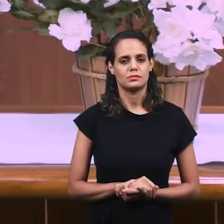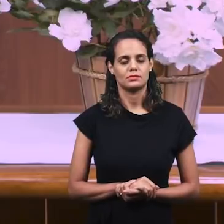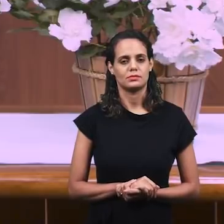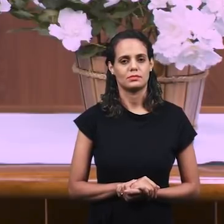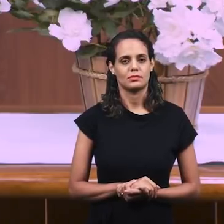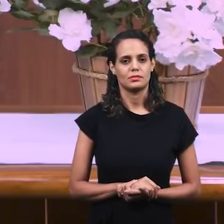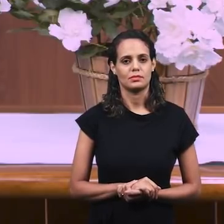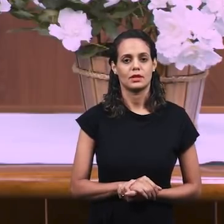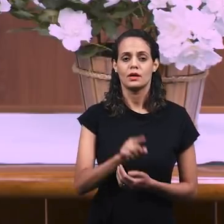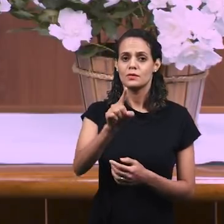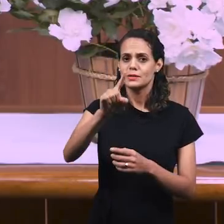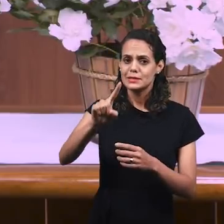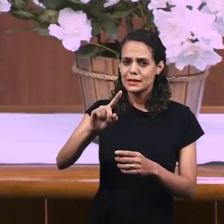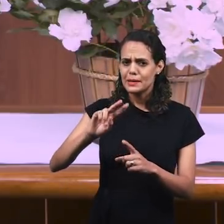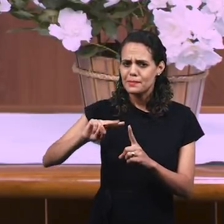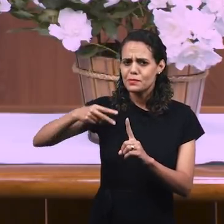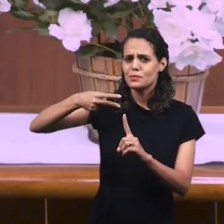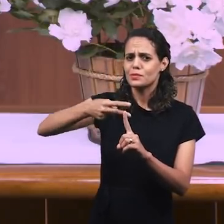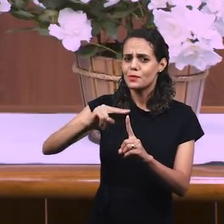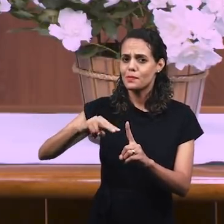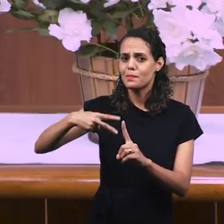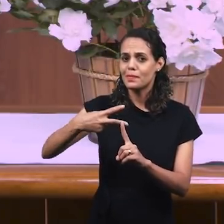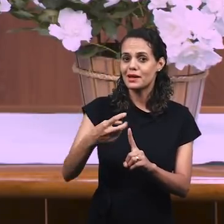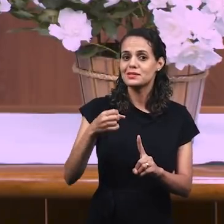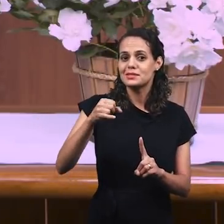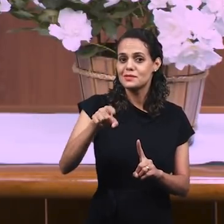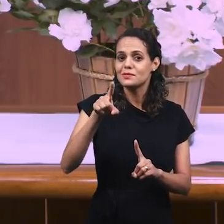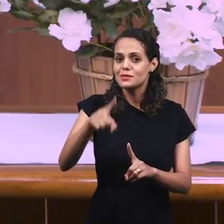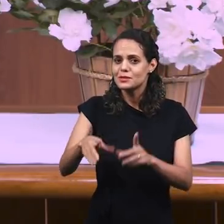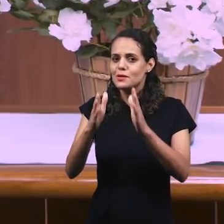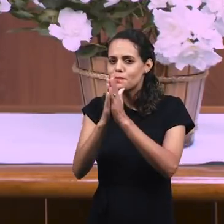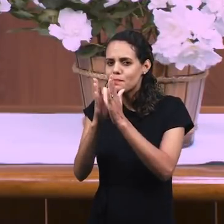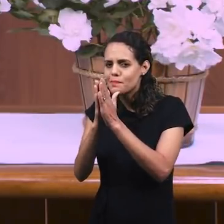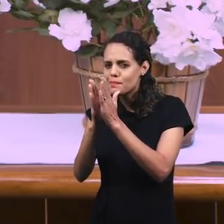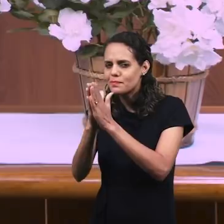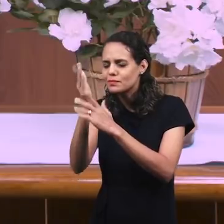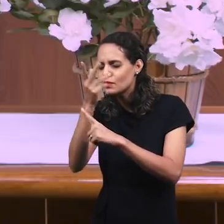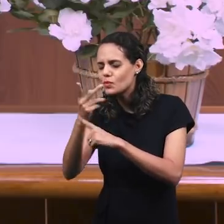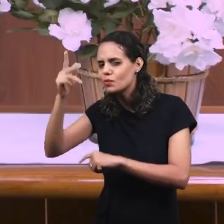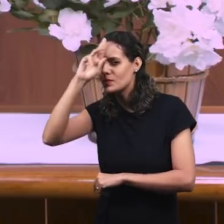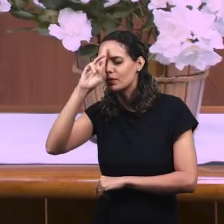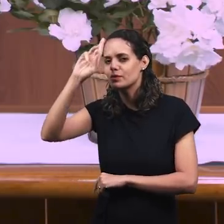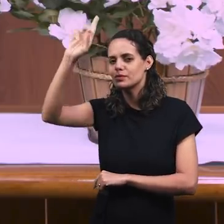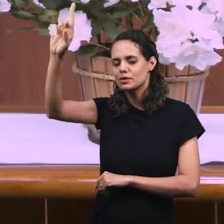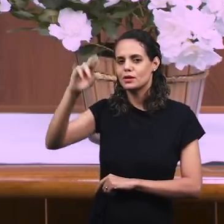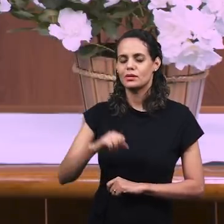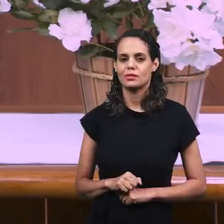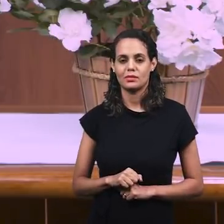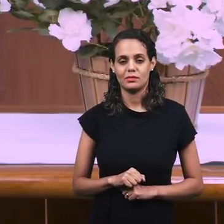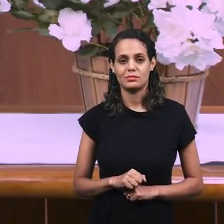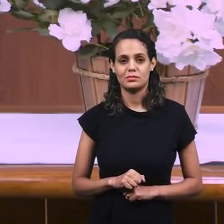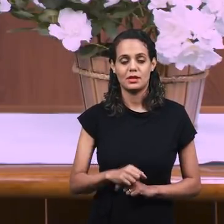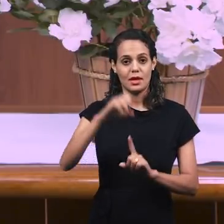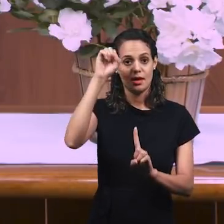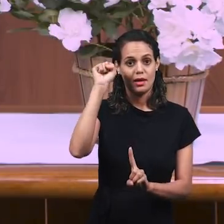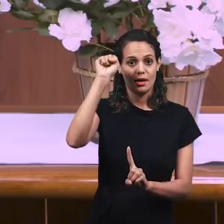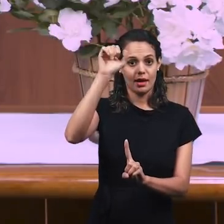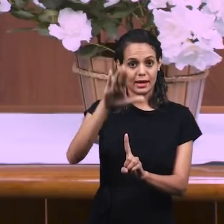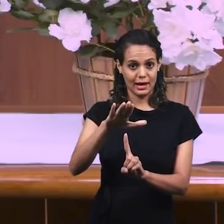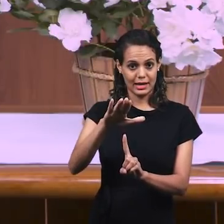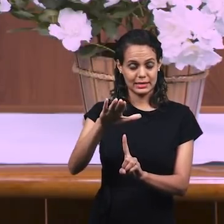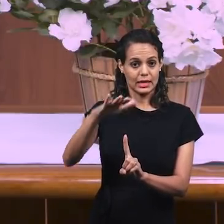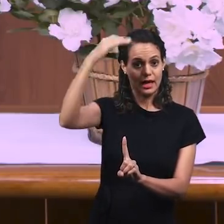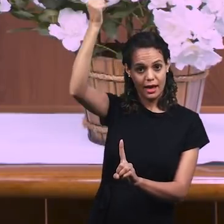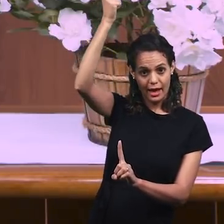você vai ter dela está ligado à sua busca ao Senhor. O quanto você está buscando ao Senhor. A graça não